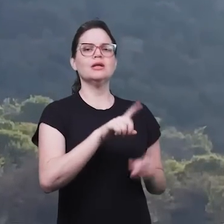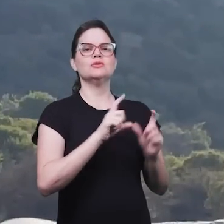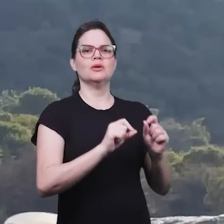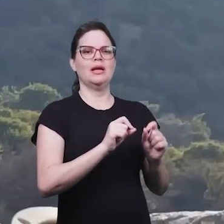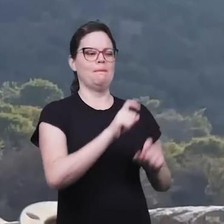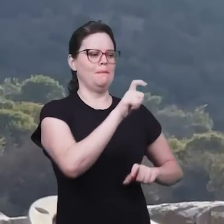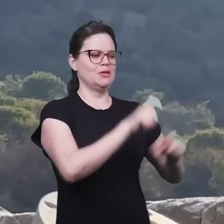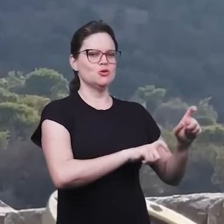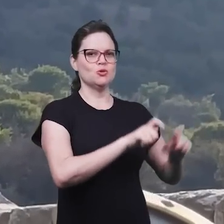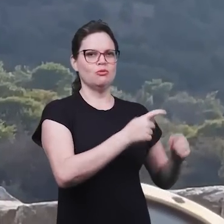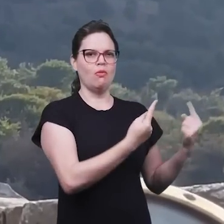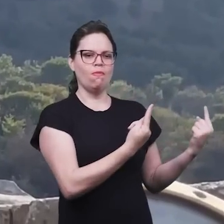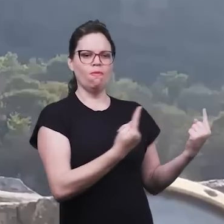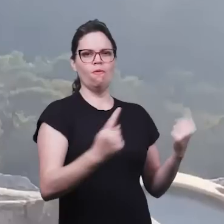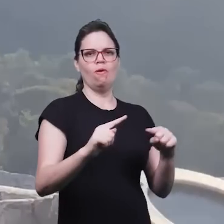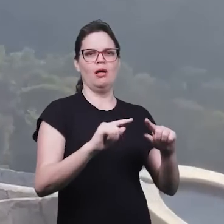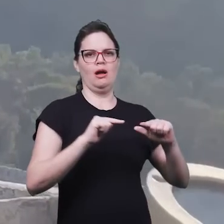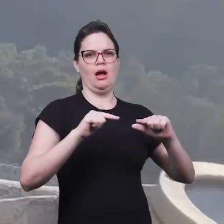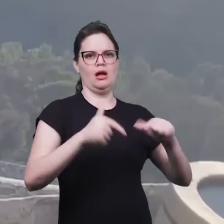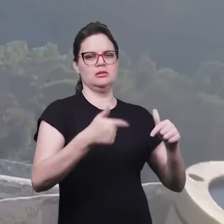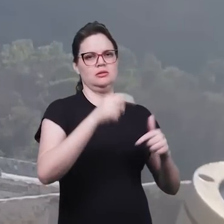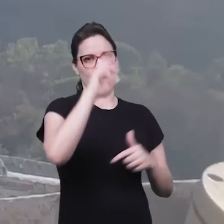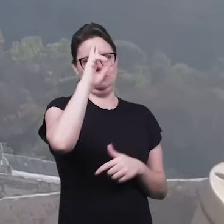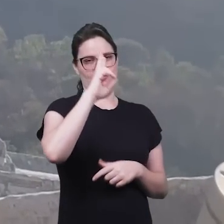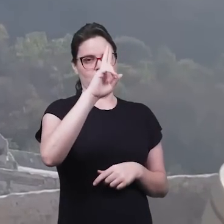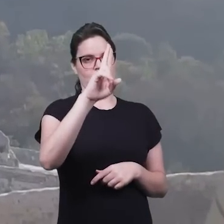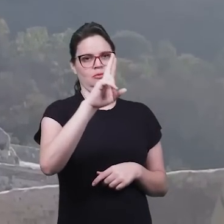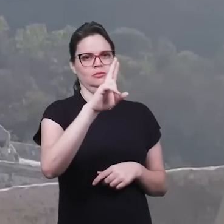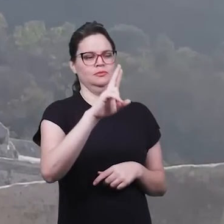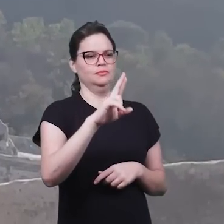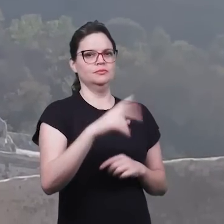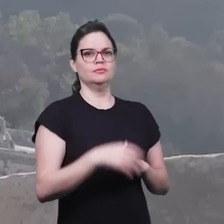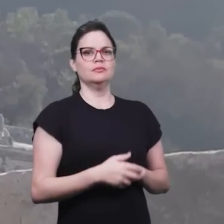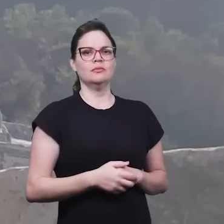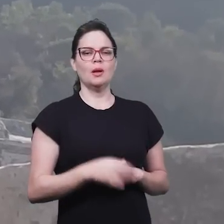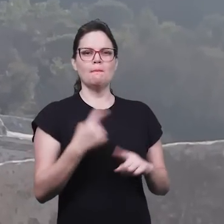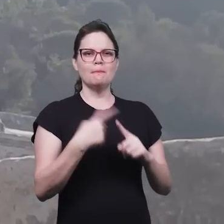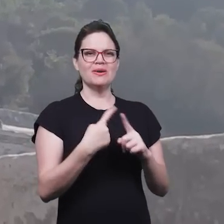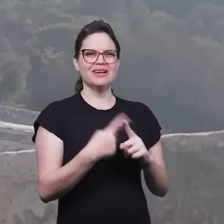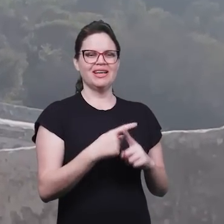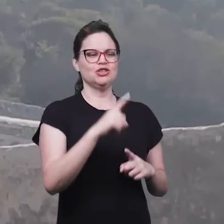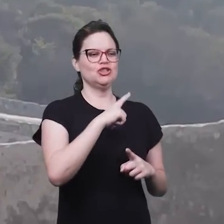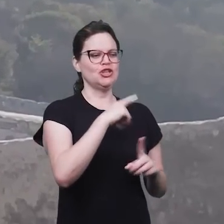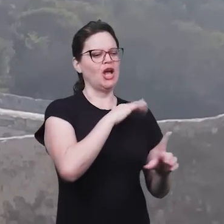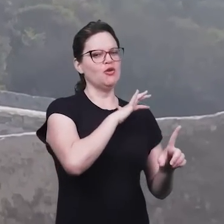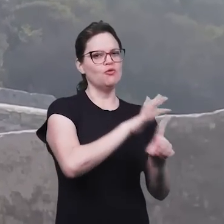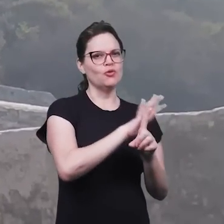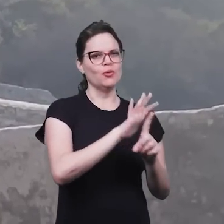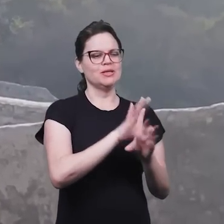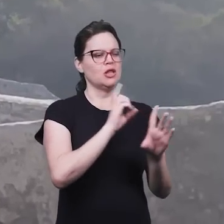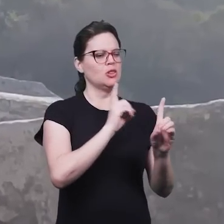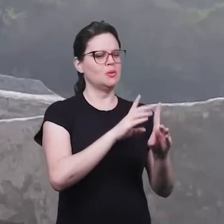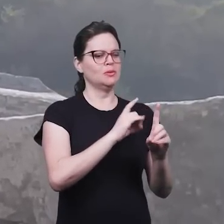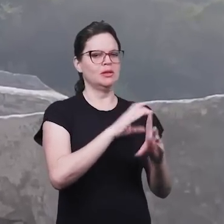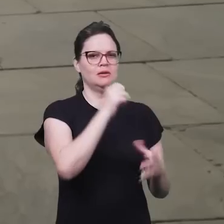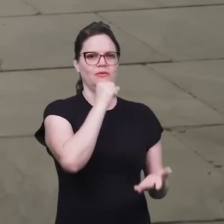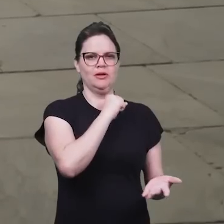à operação de Deus. Era preciso mudar tudo. Era o Velho Testamento, era a